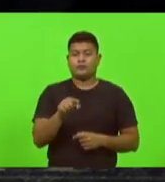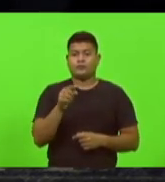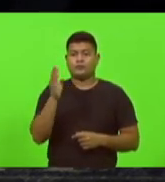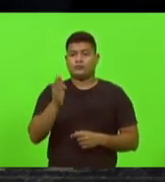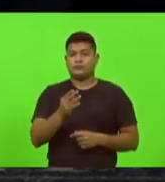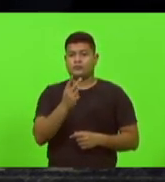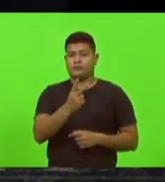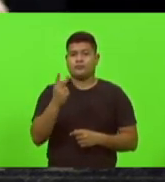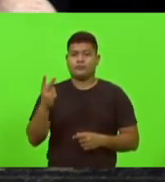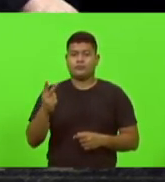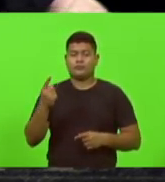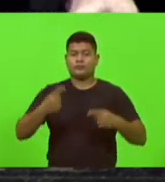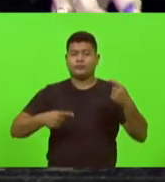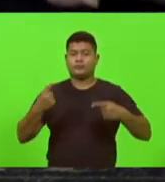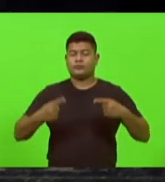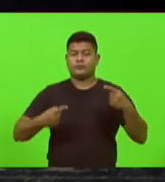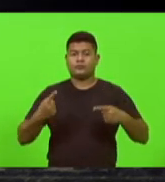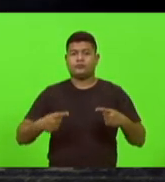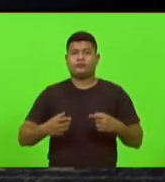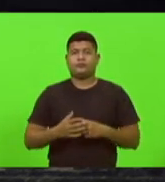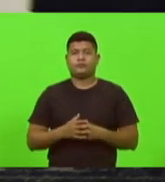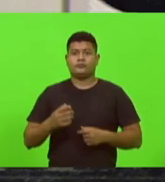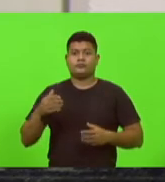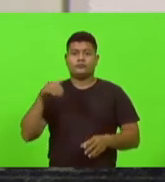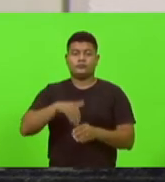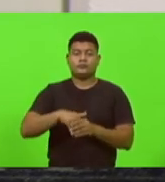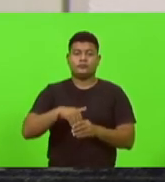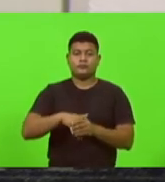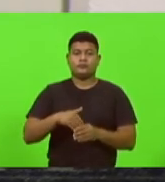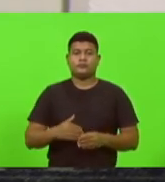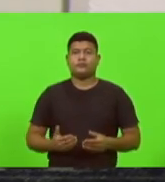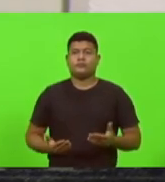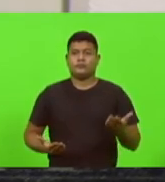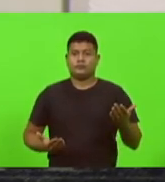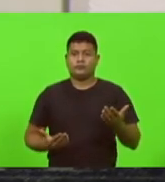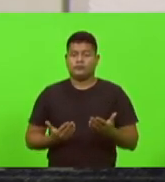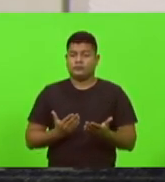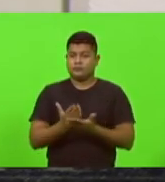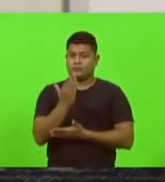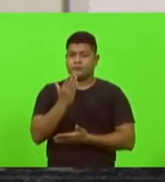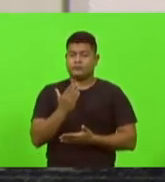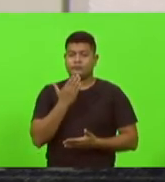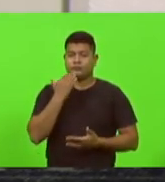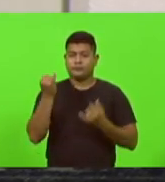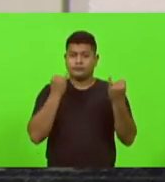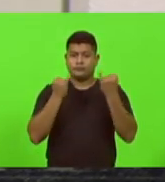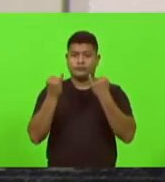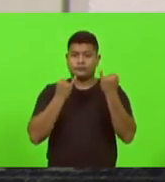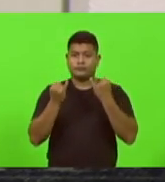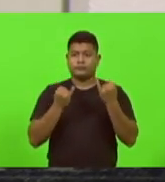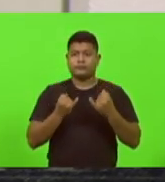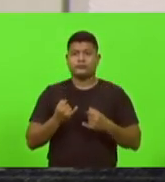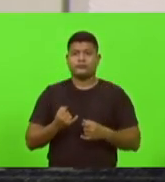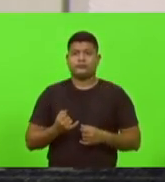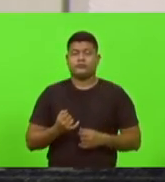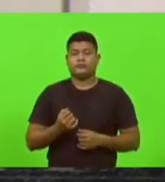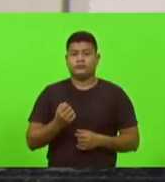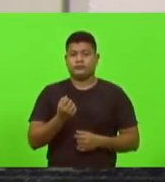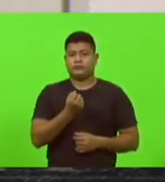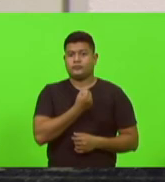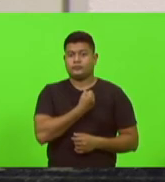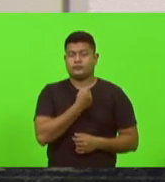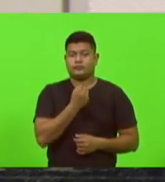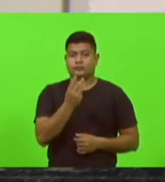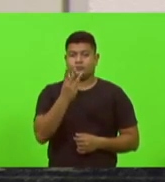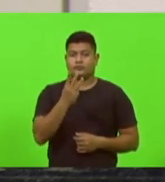4/2022, em discussão, em votação. Pedido de informação número 3, autor, deputado Gessé